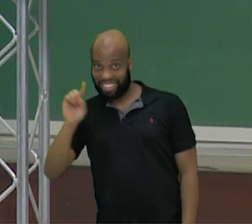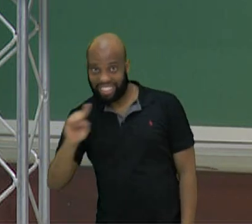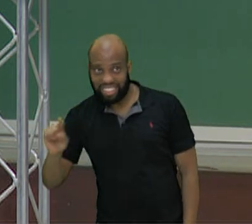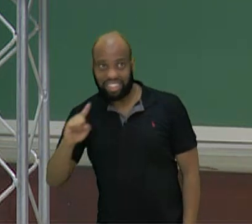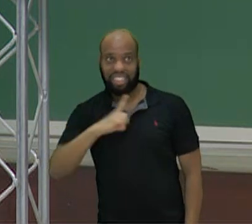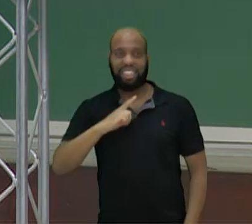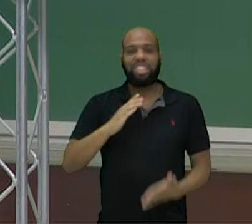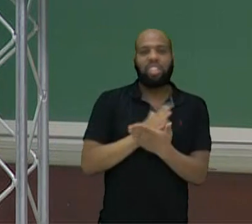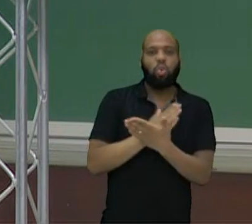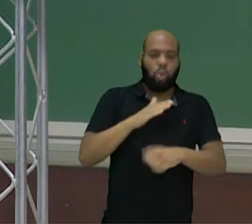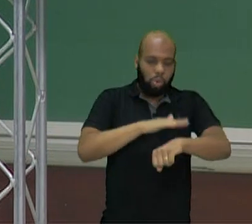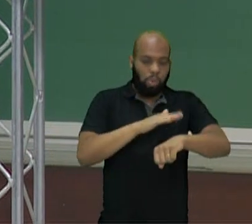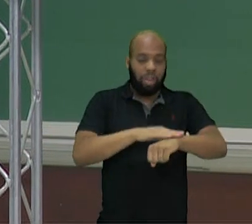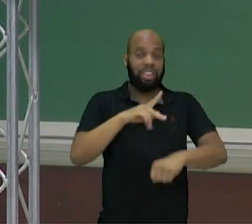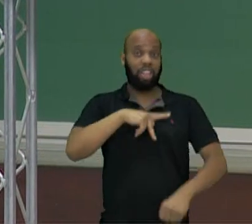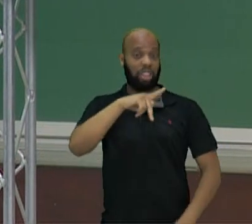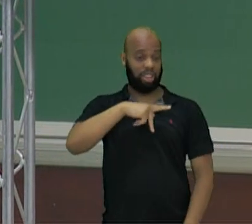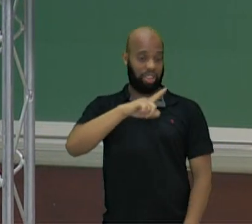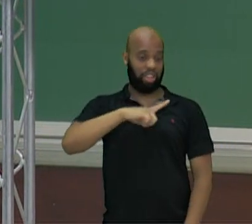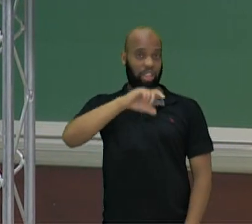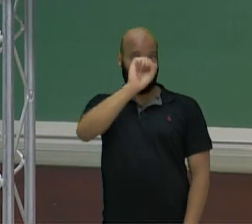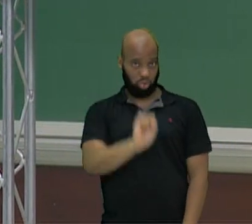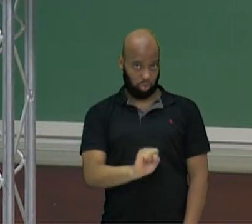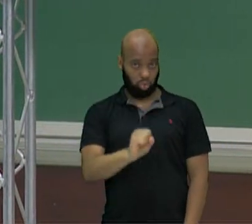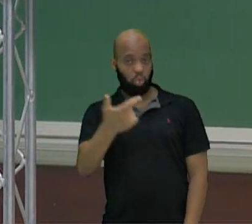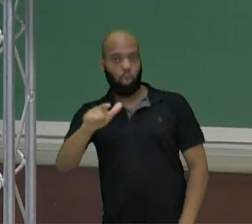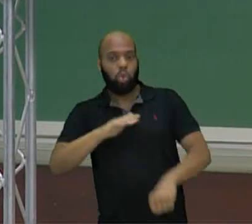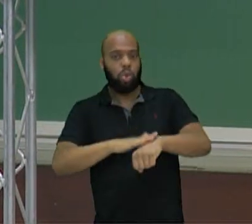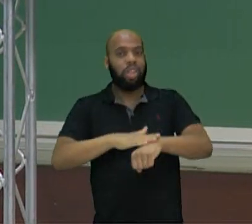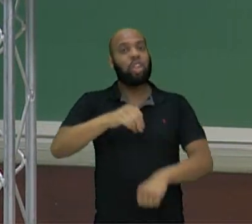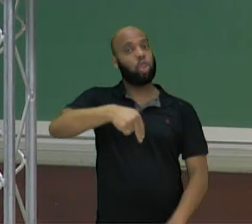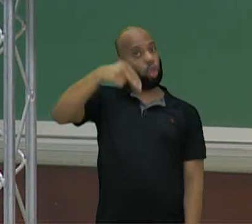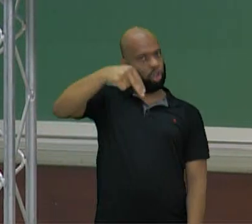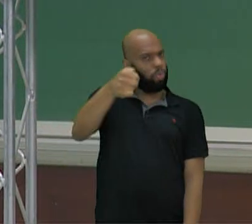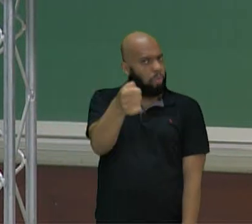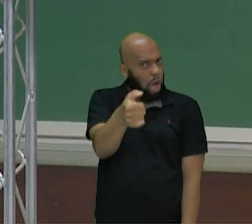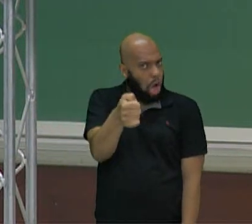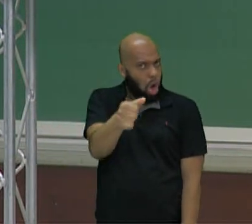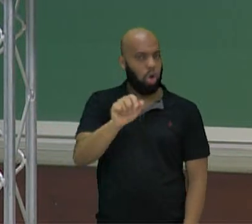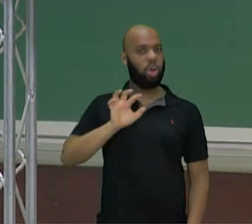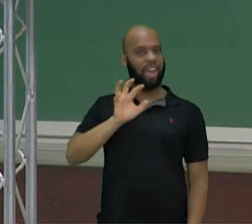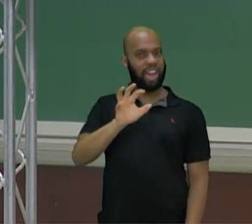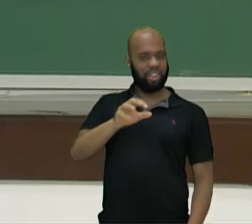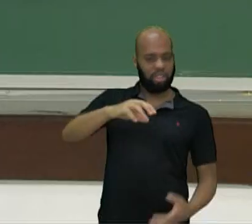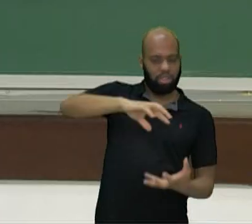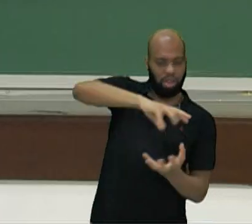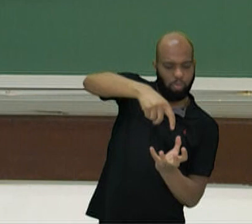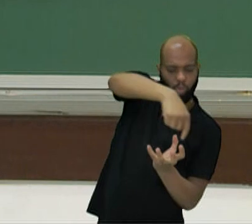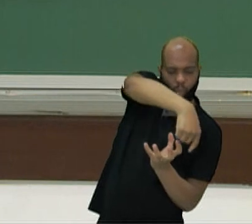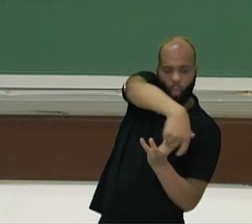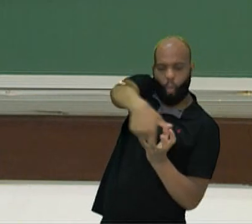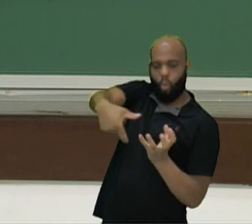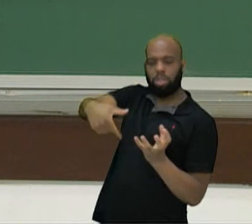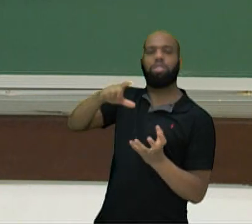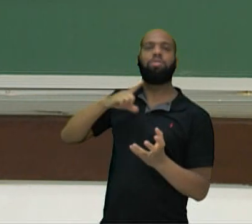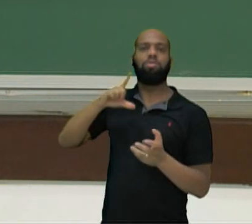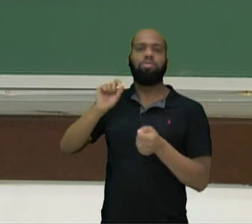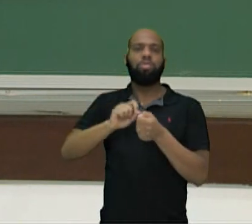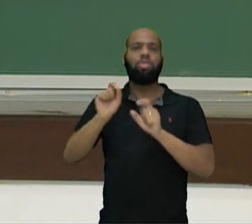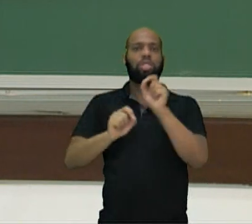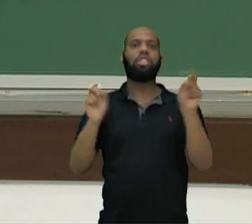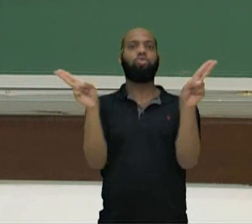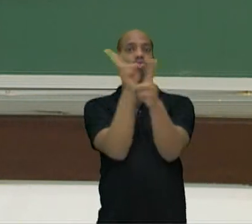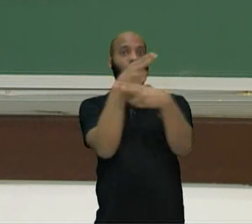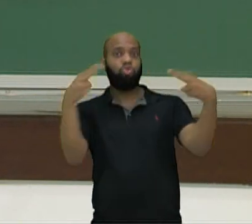ela está um pouquinho ao sul, horas está um pouquinho ao norte, e é ela que vai fazer, por exemplo, com que os ventos